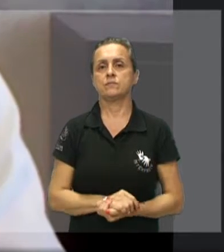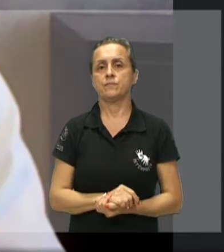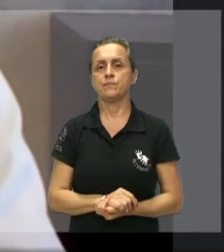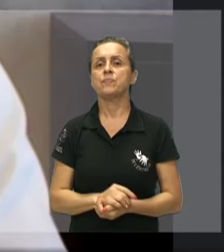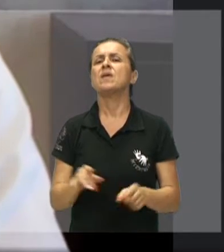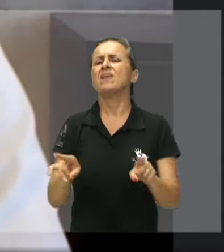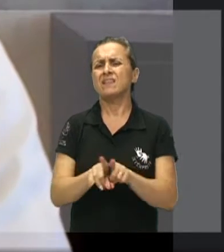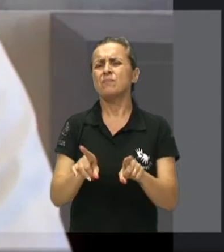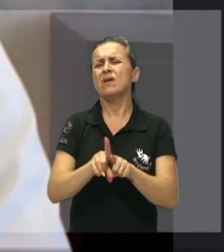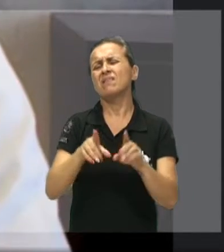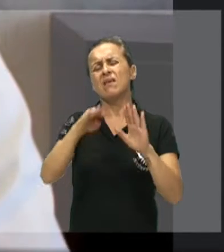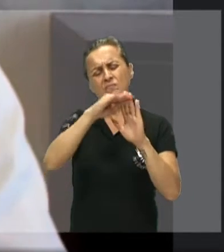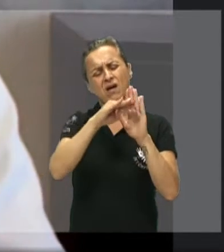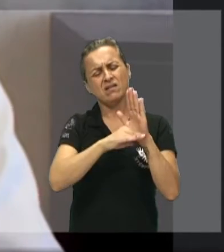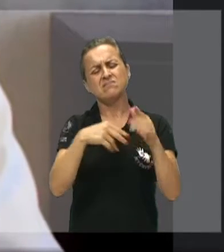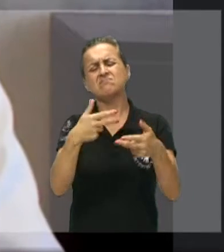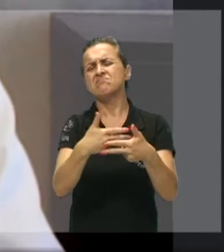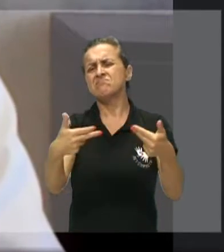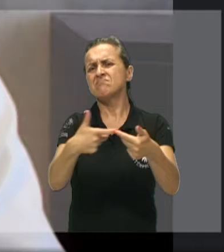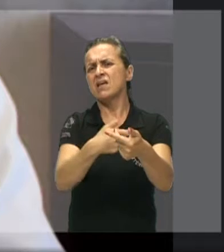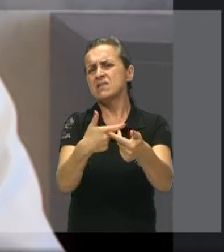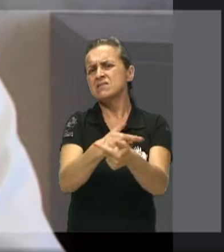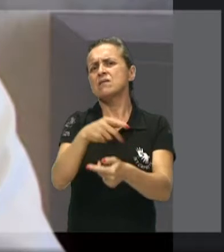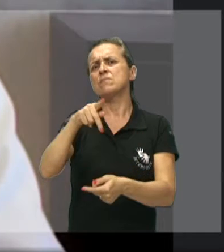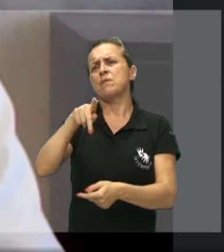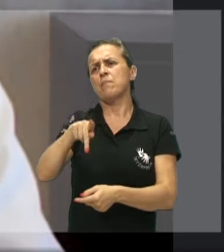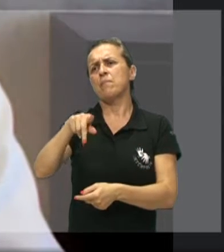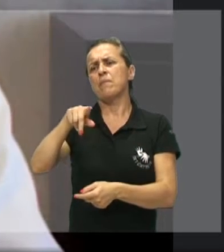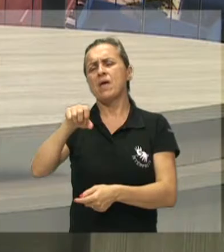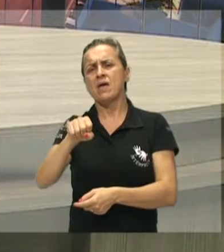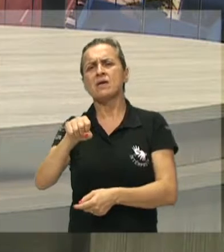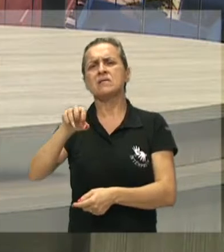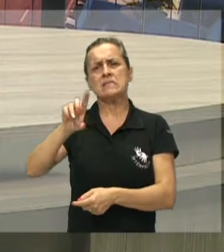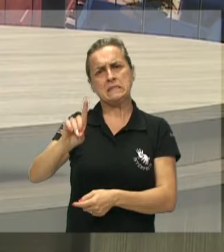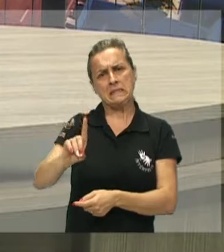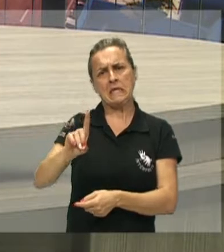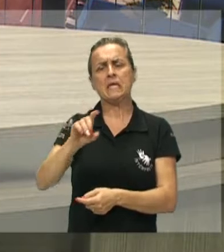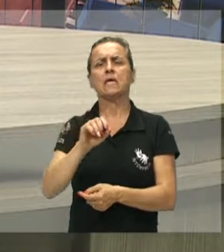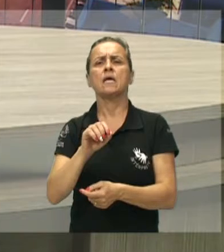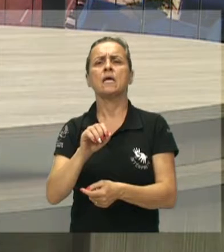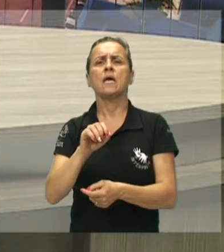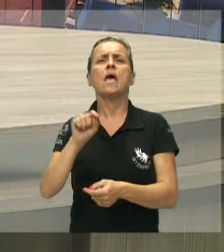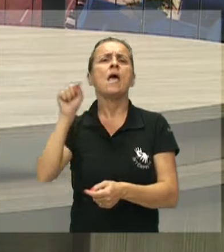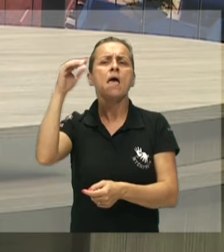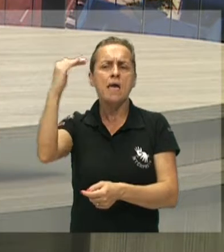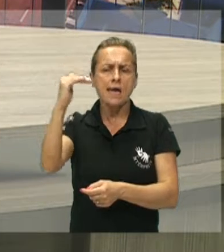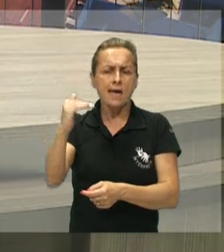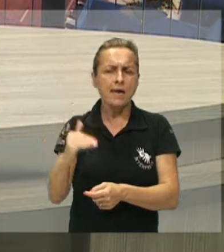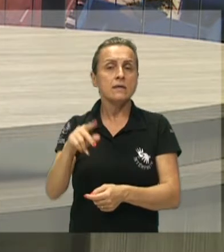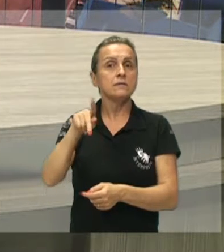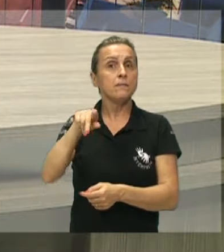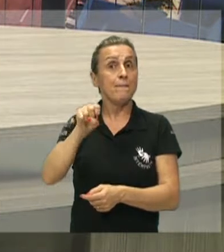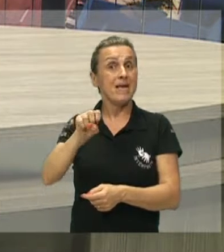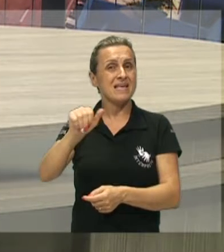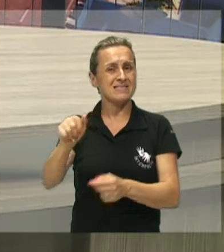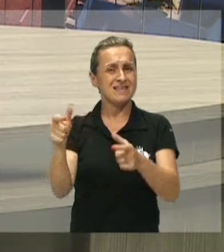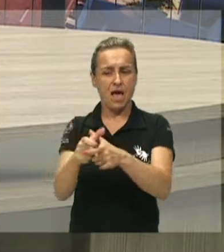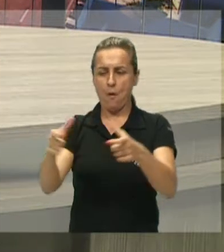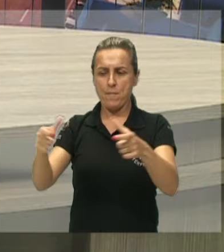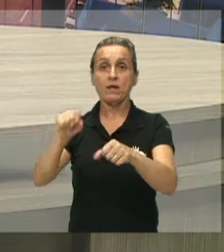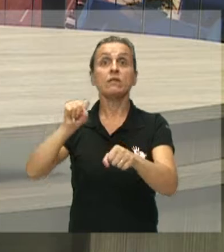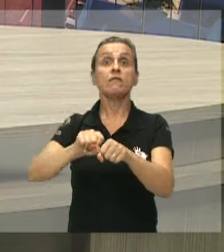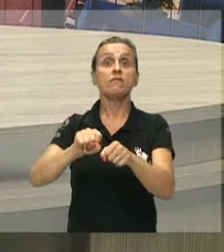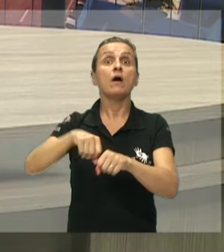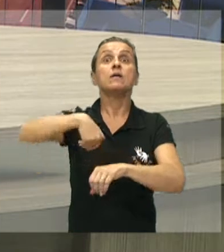PET-CT, PSMA, que é um exame que é feito também quando não tem um PSA aumentado e mesmo na biópsia